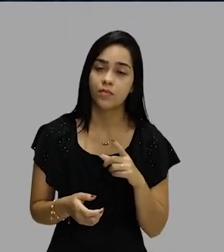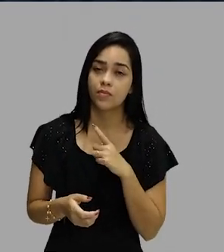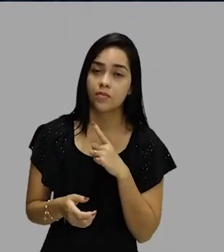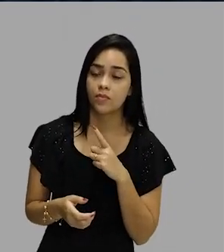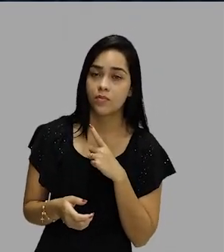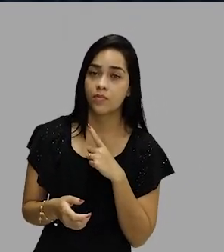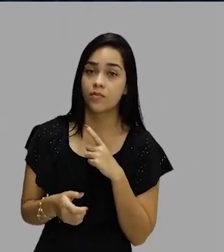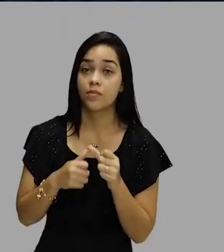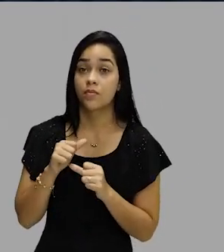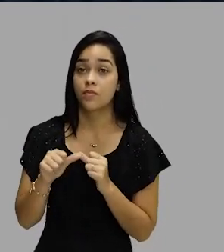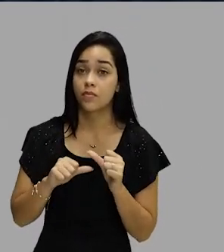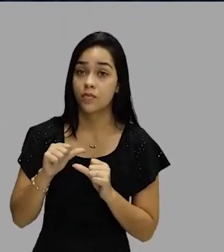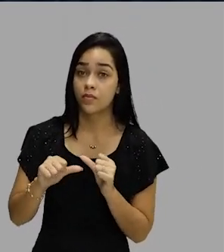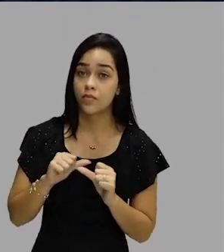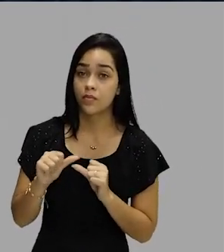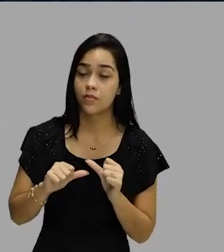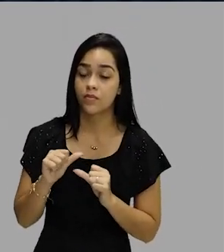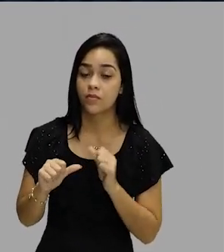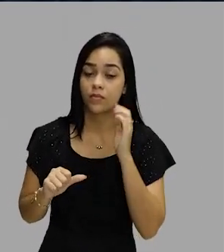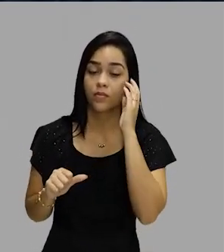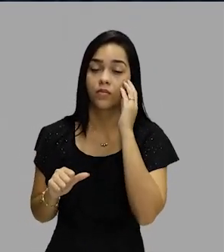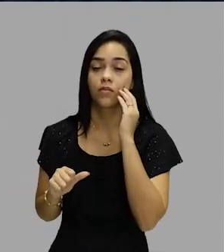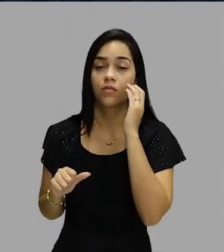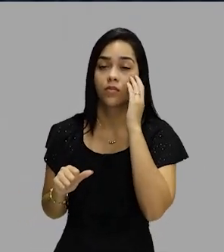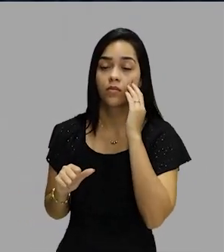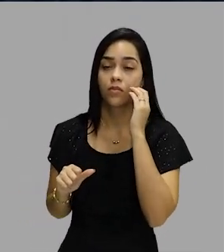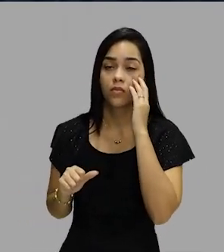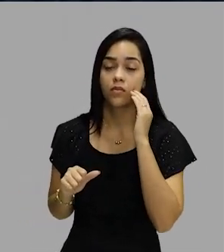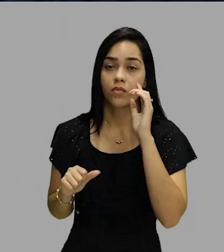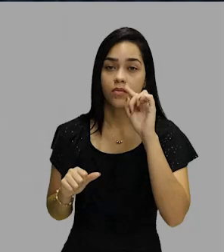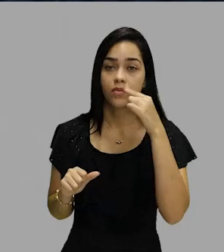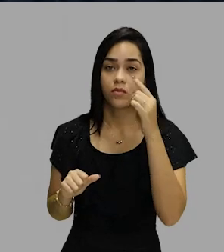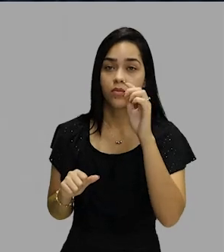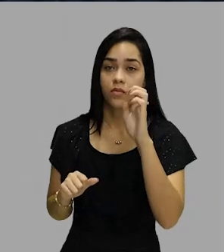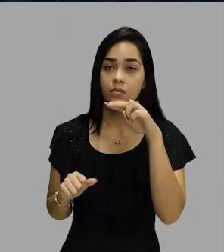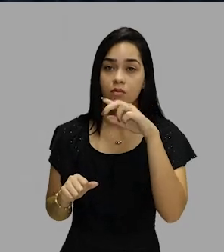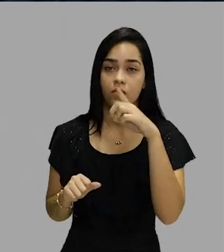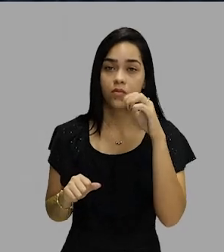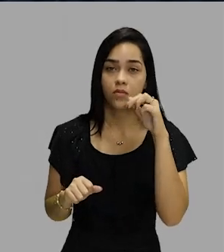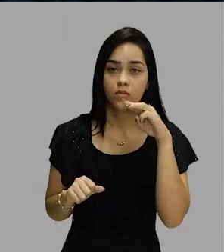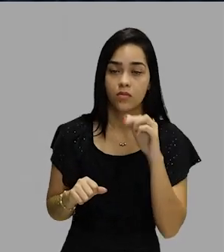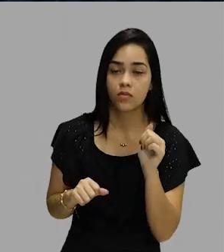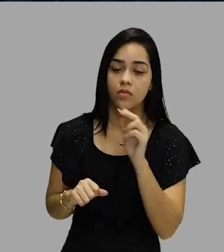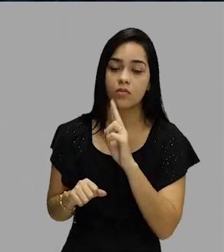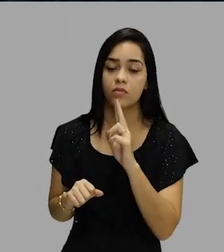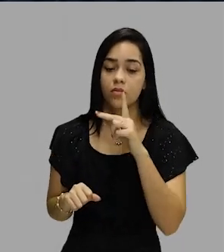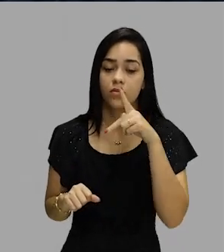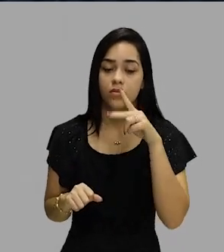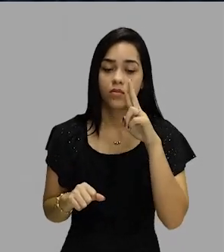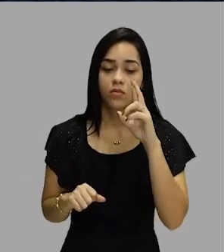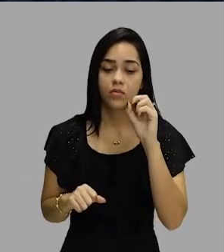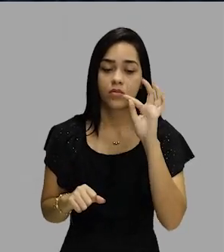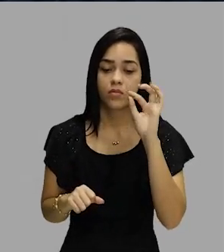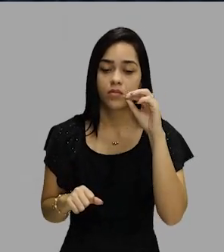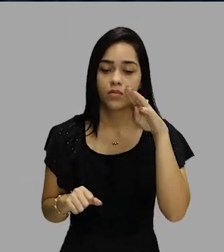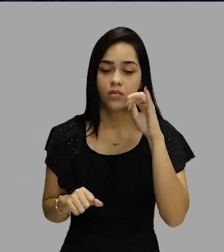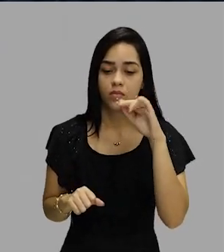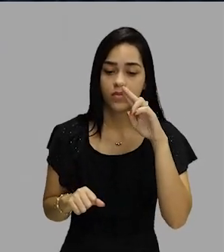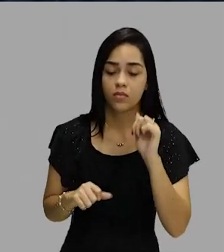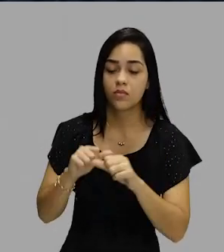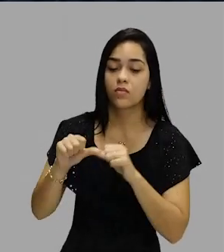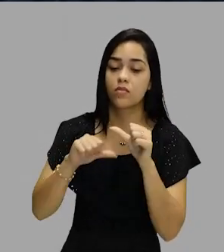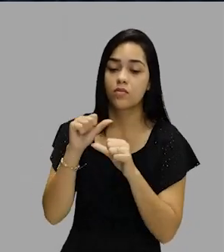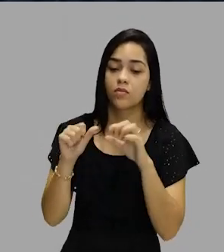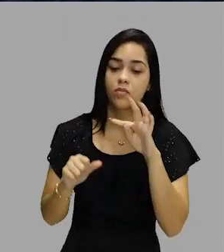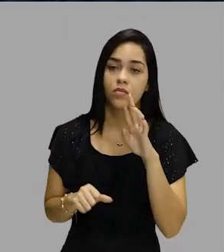vai transformar uma outra enzima, né, chamada protrombina, ela vai ser convertida